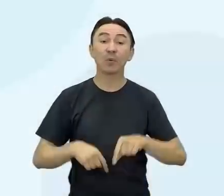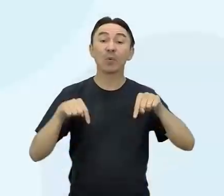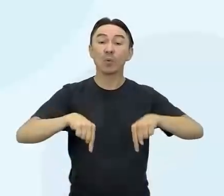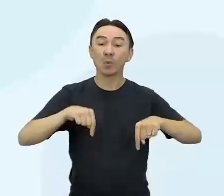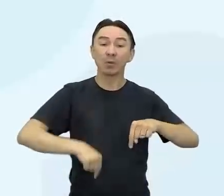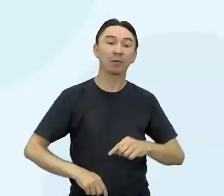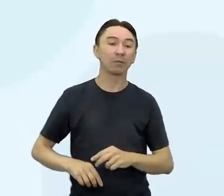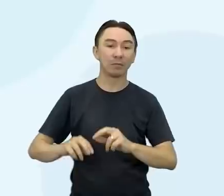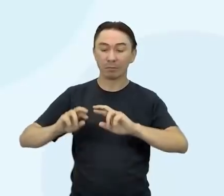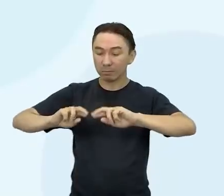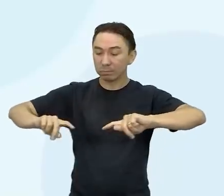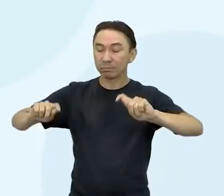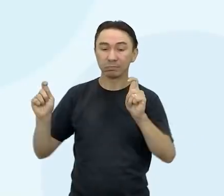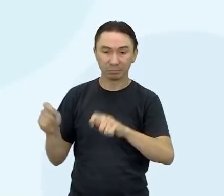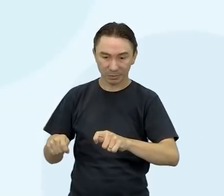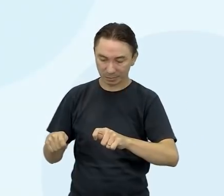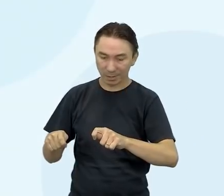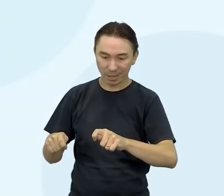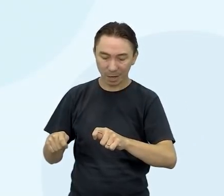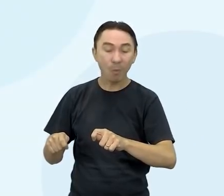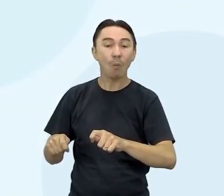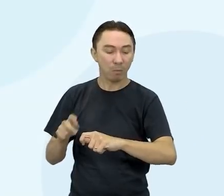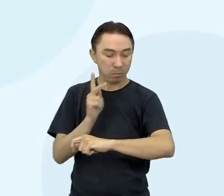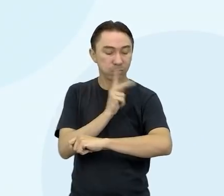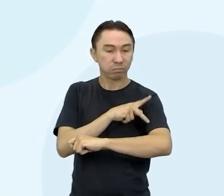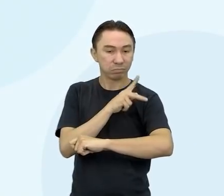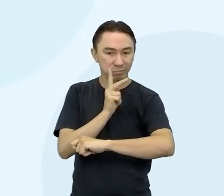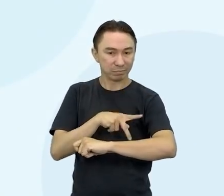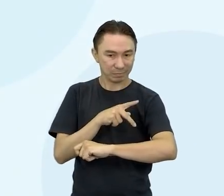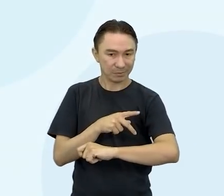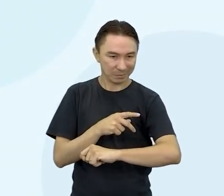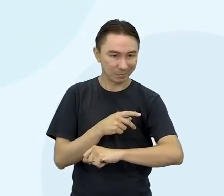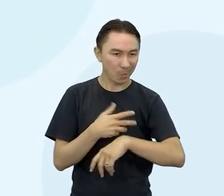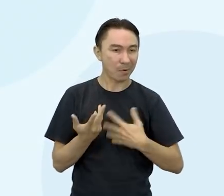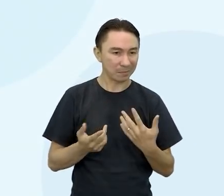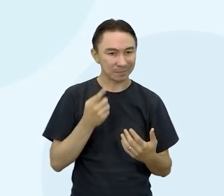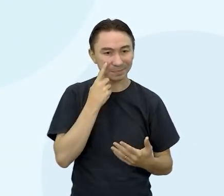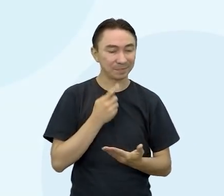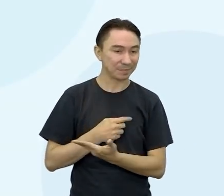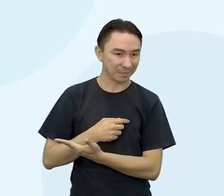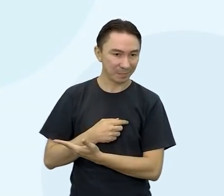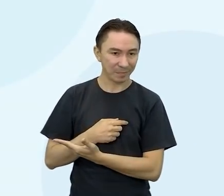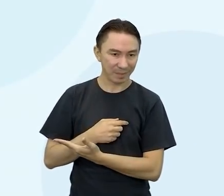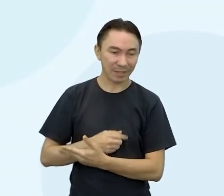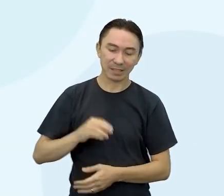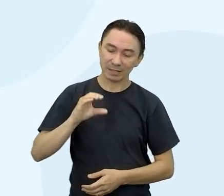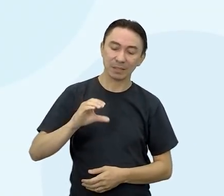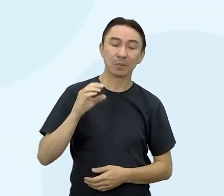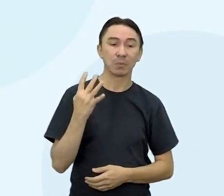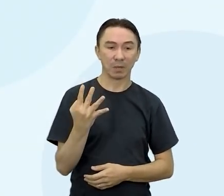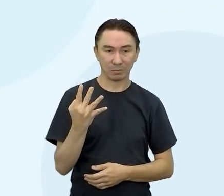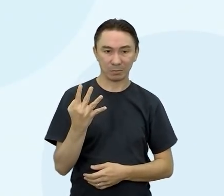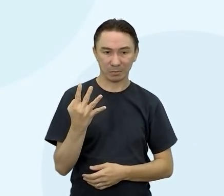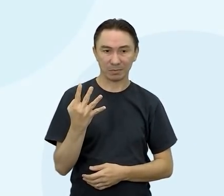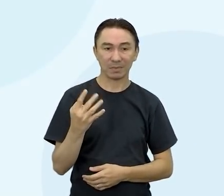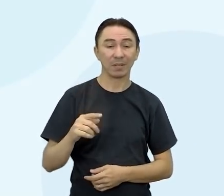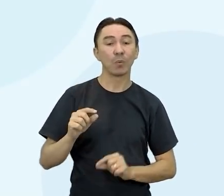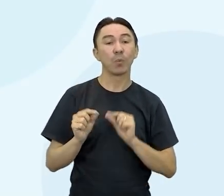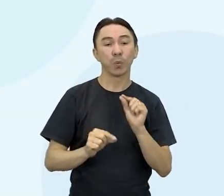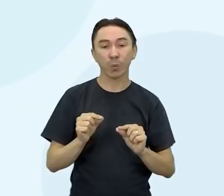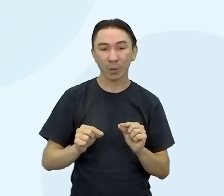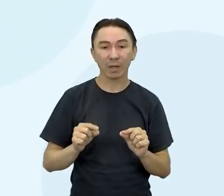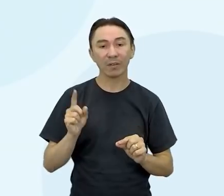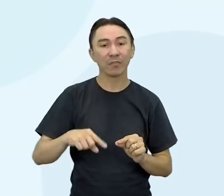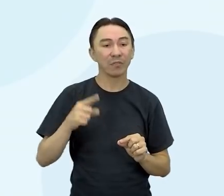vou começar pelas competências docentes, né? Então, é a C4, conhecer o ambiente institucional e sociocultural do contexto